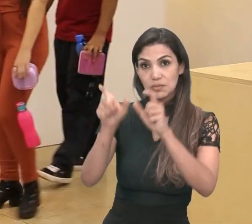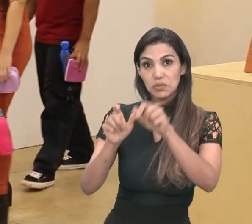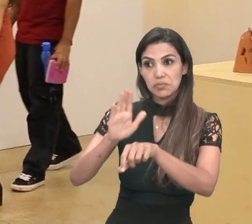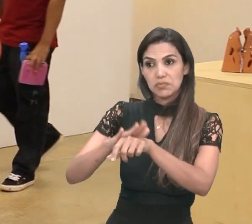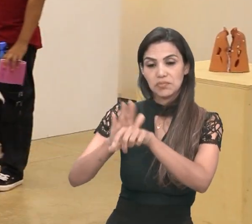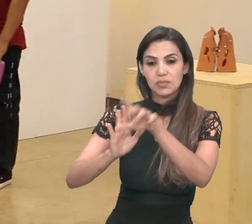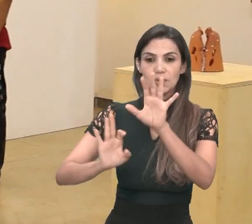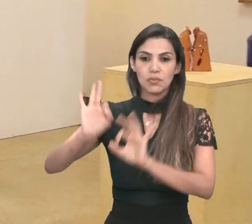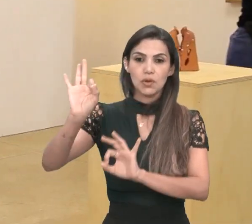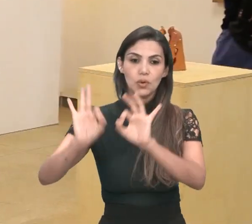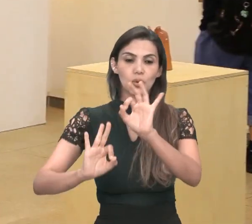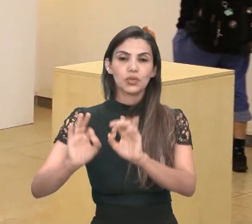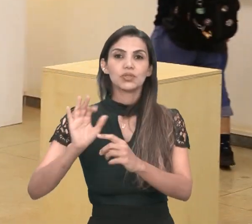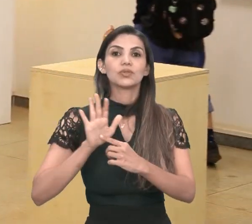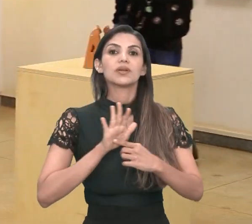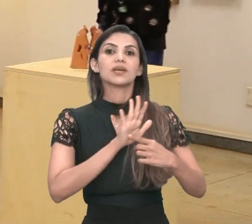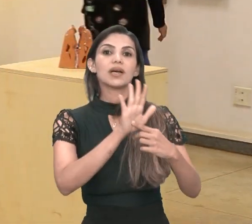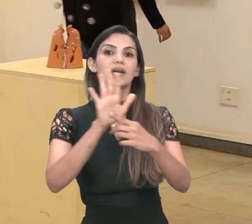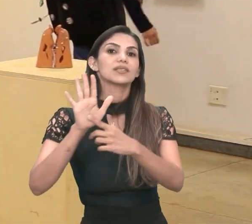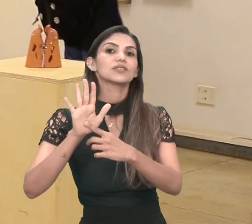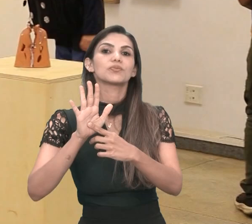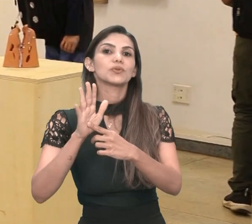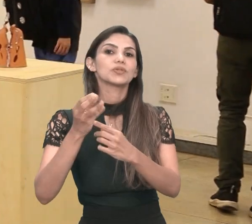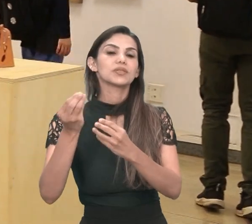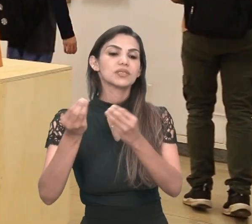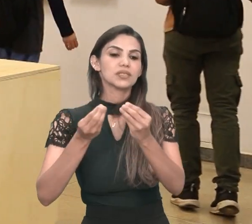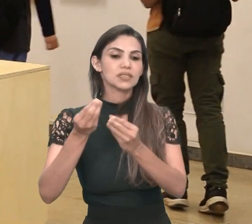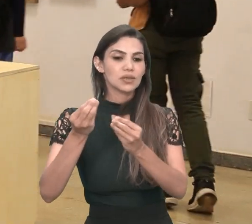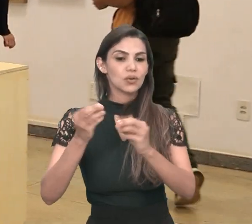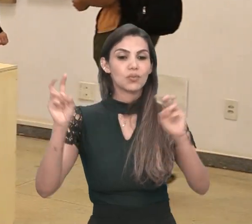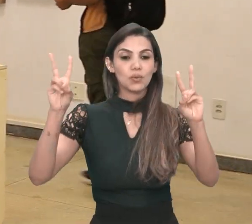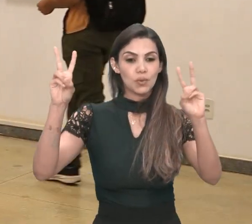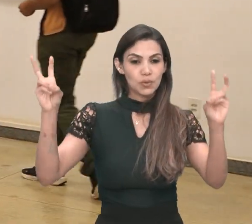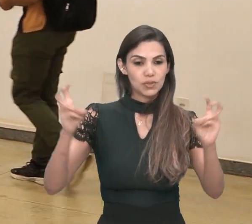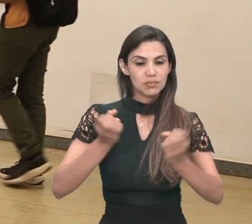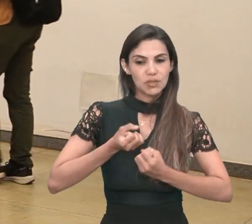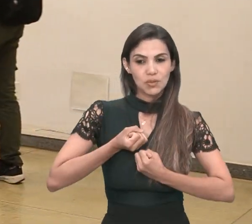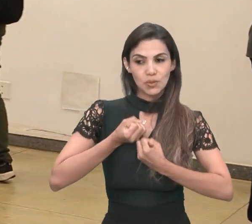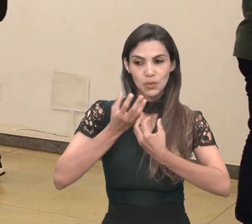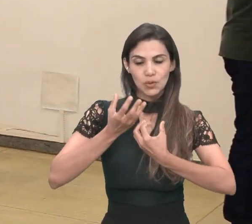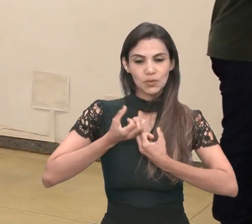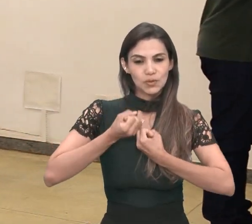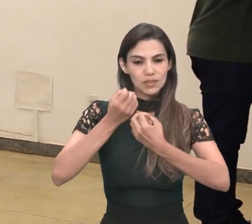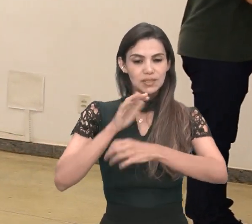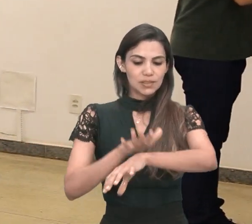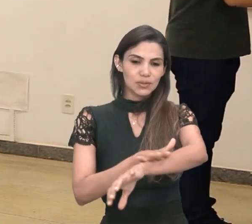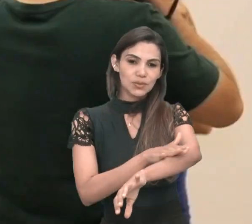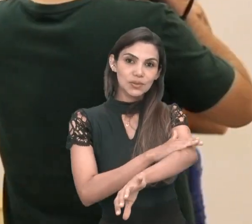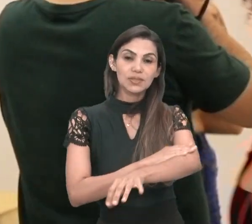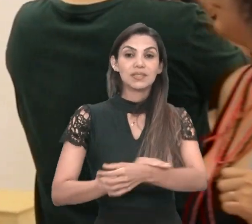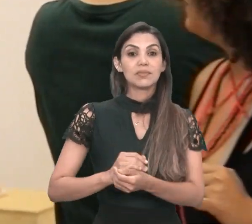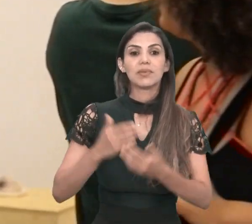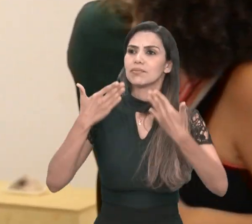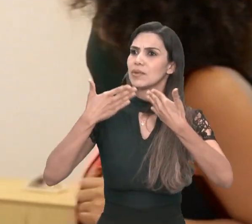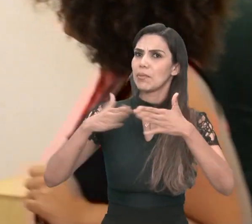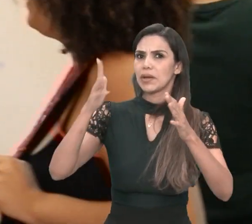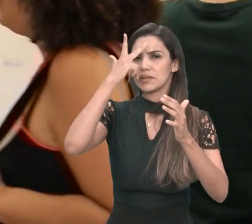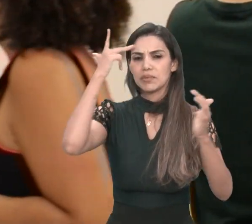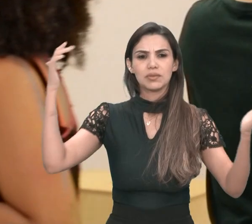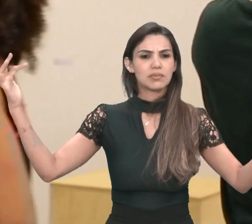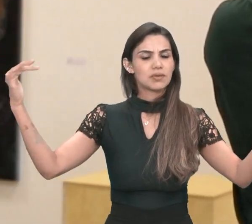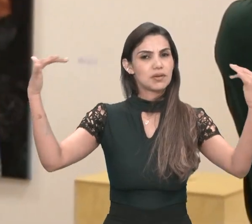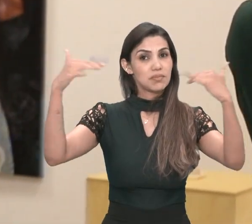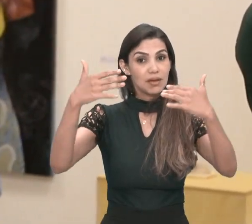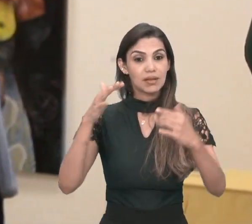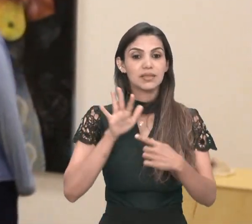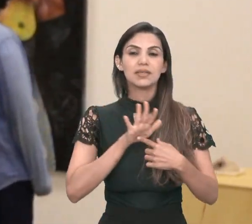a exposição Confissões da Pele, aberta ao público desde o dia 3 de dezembro. A mostra foi